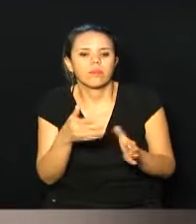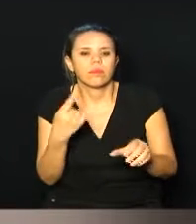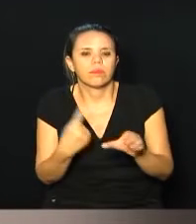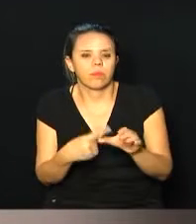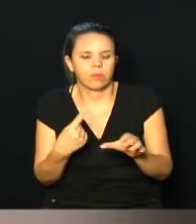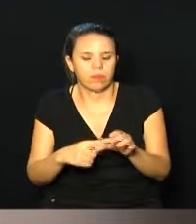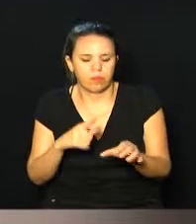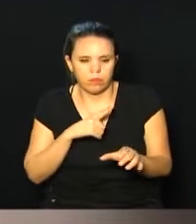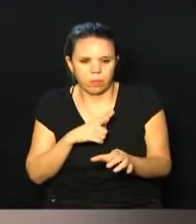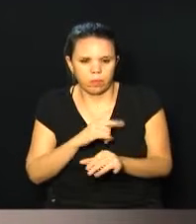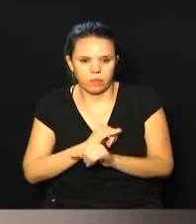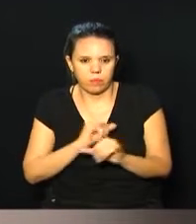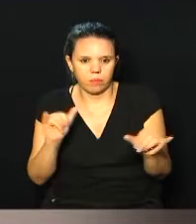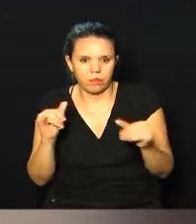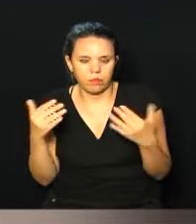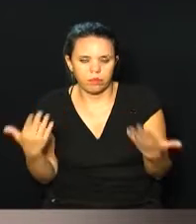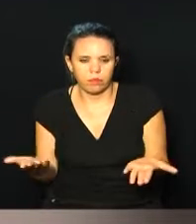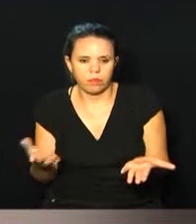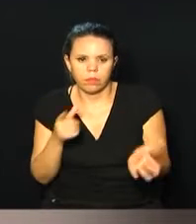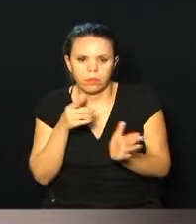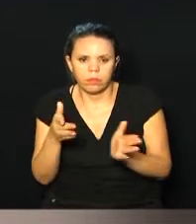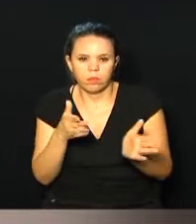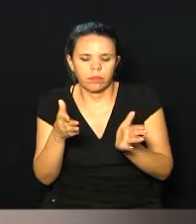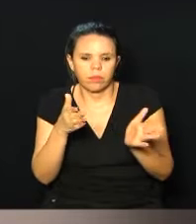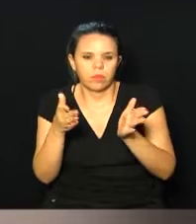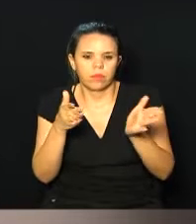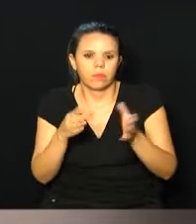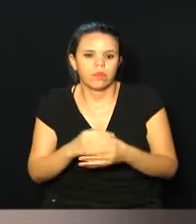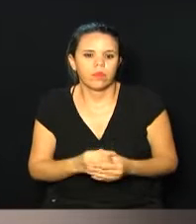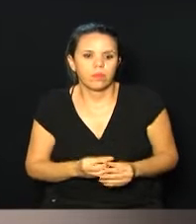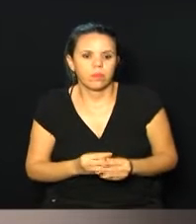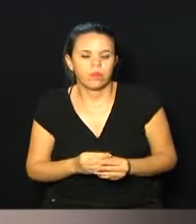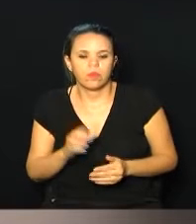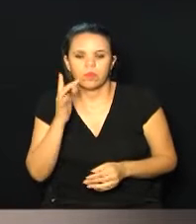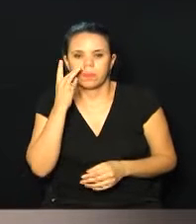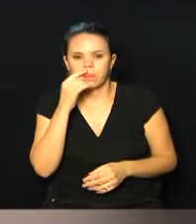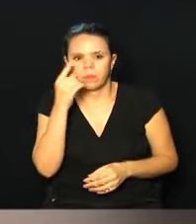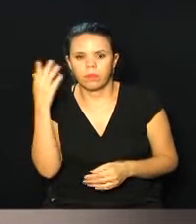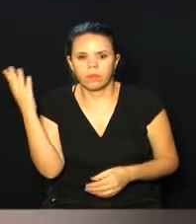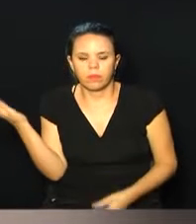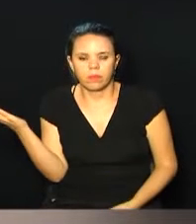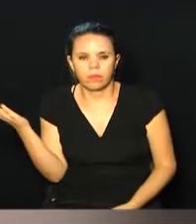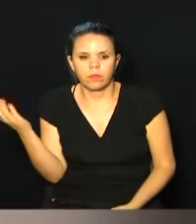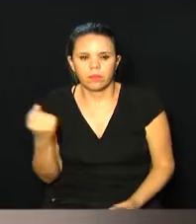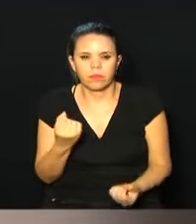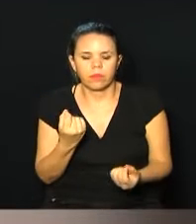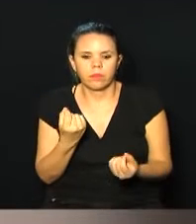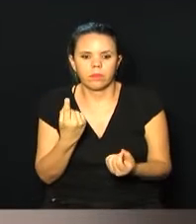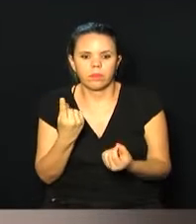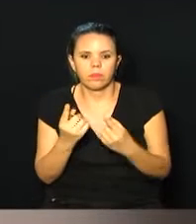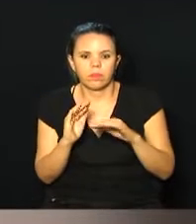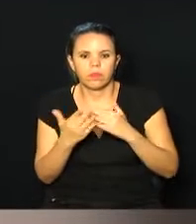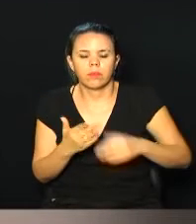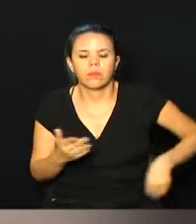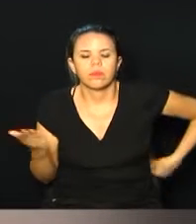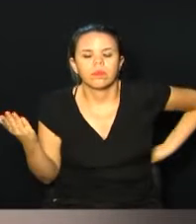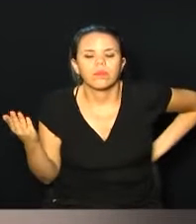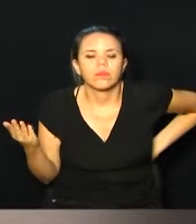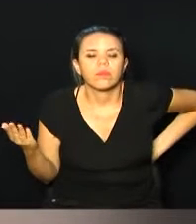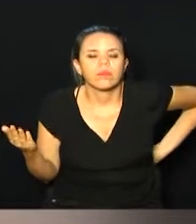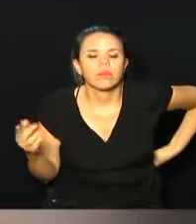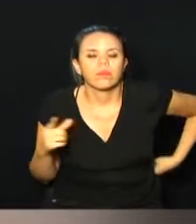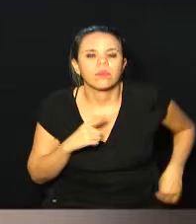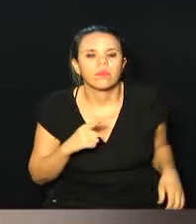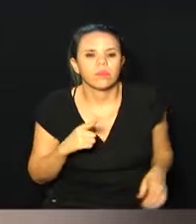tem notícias, né? Como o rio passa ali no distrito do Ouro Verde, alguns bairros ali do Ouro Verde também, que